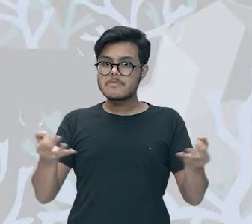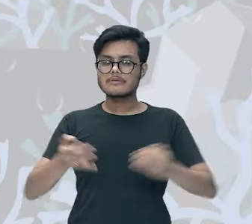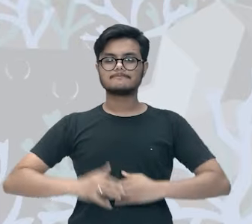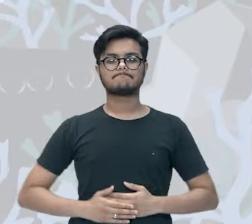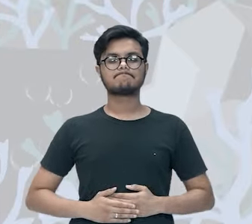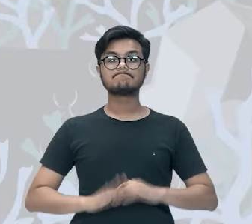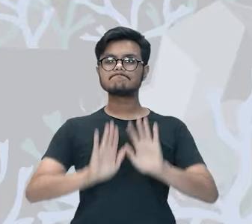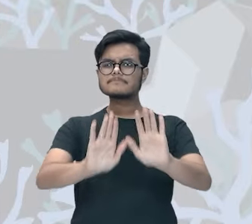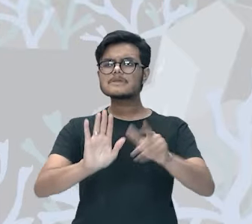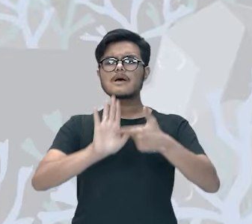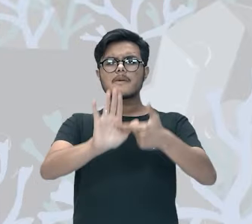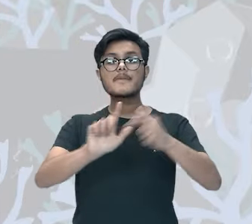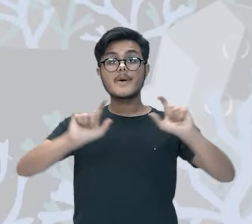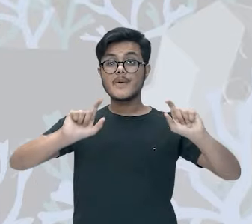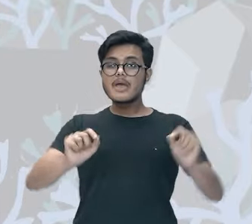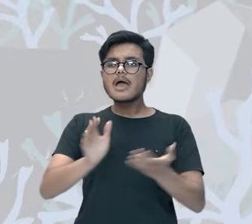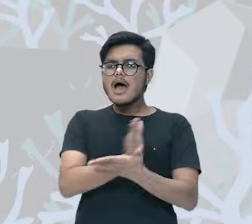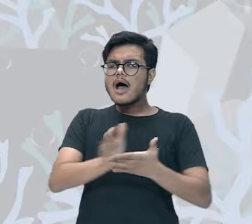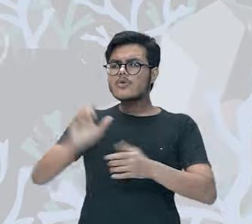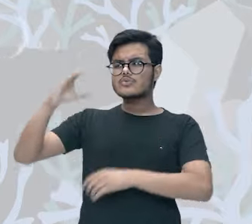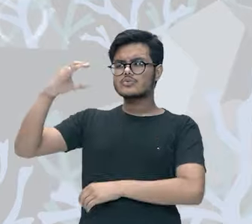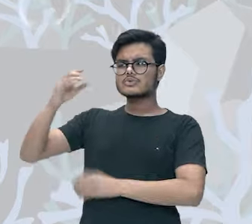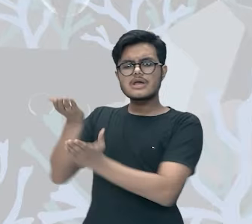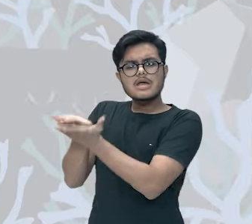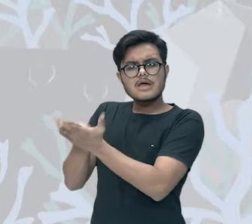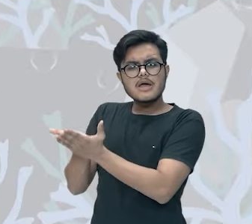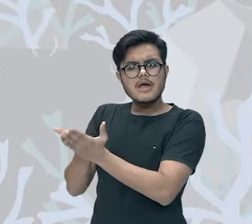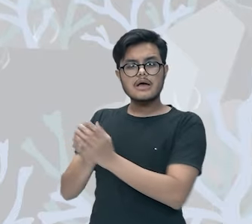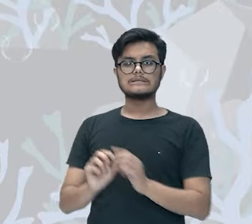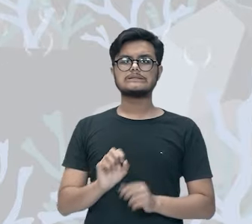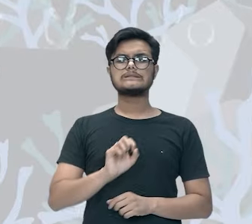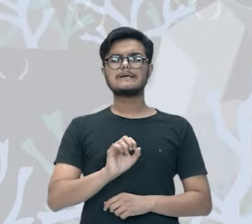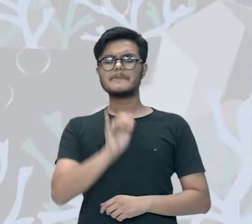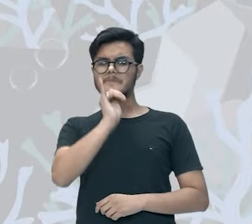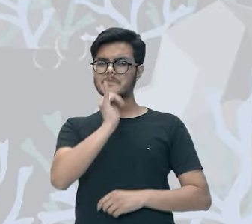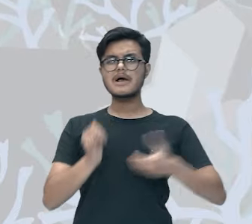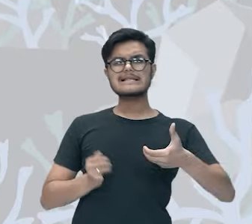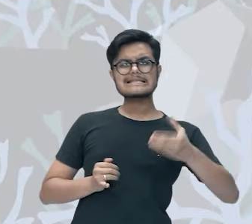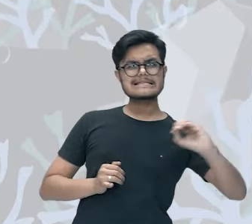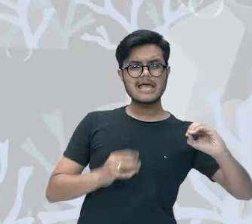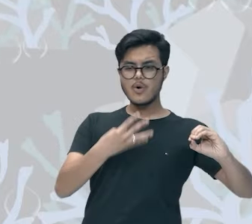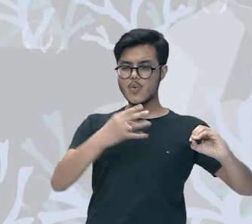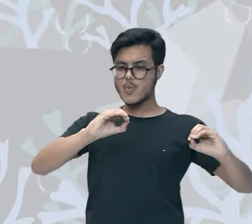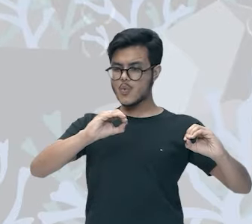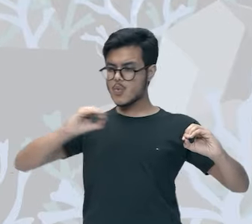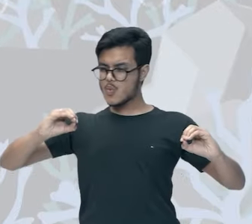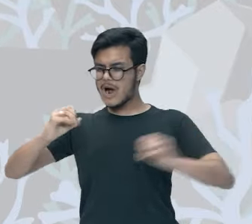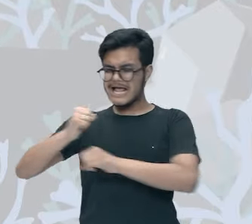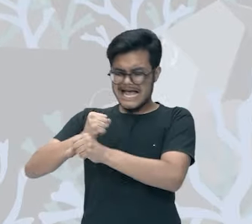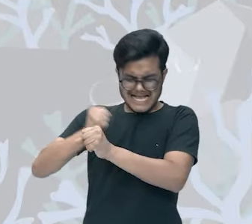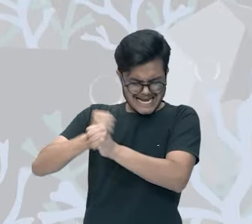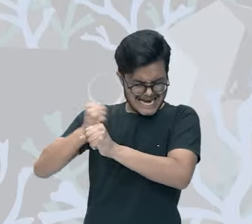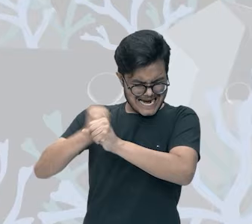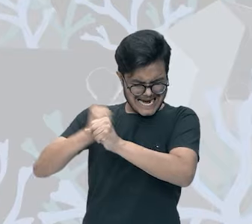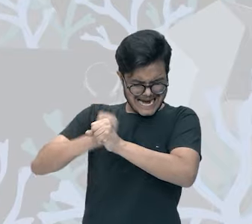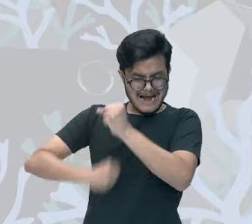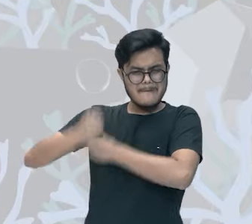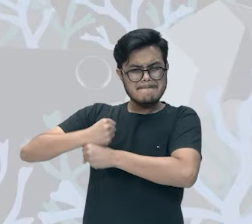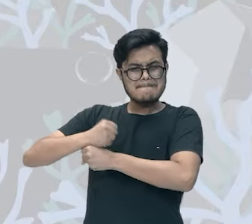que, segundo estudiosos, uma jazida de petróleo pode levar entre 10 e 400 milhões de anos para